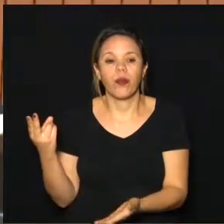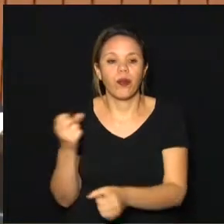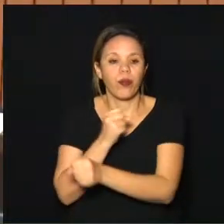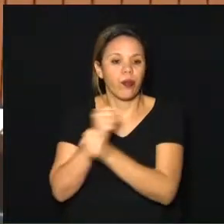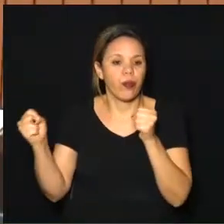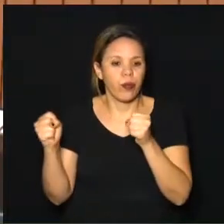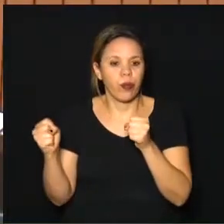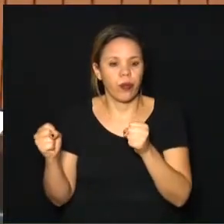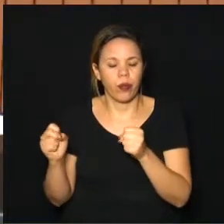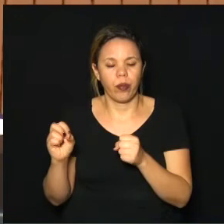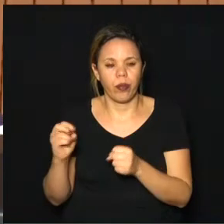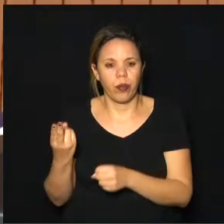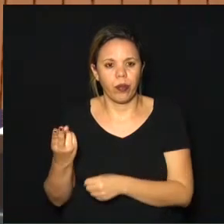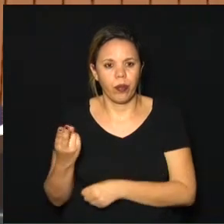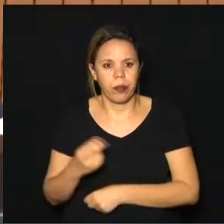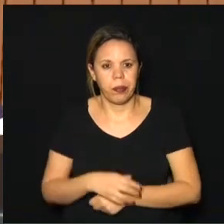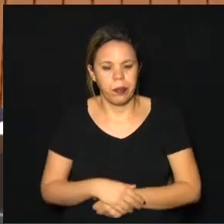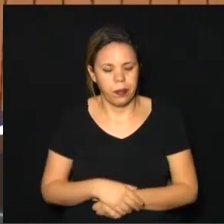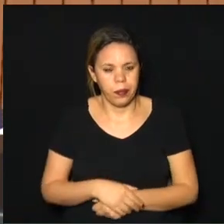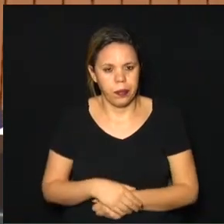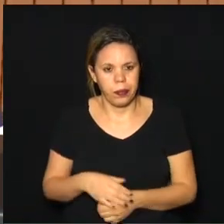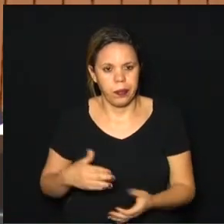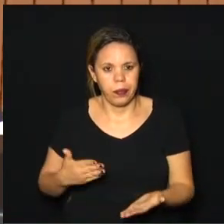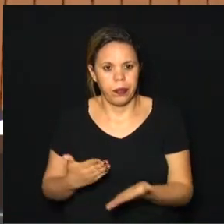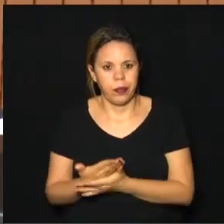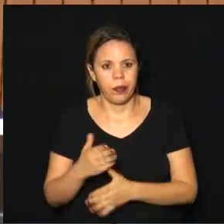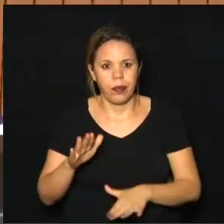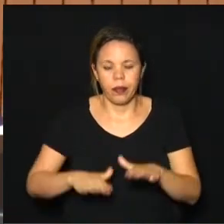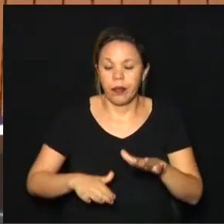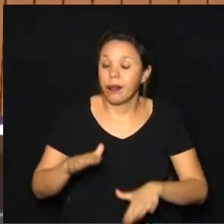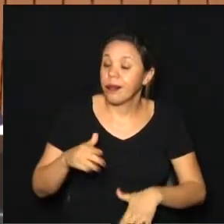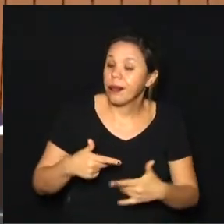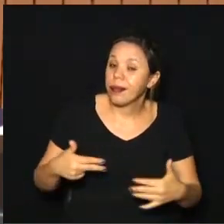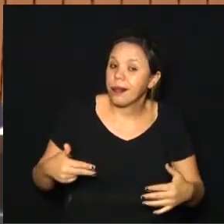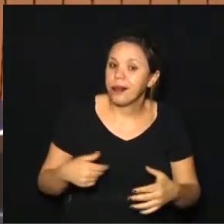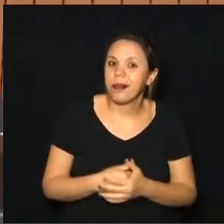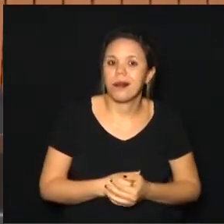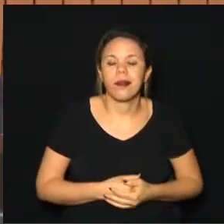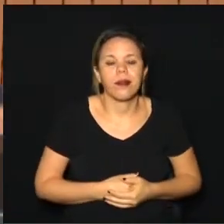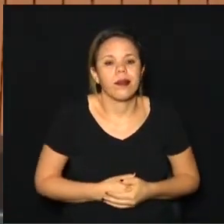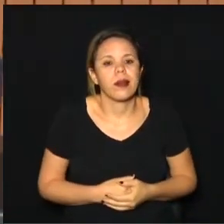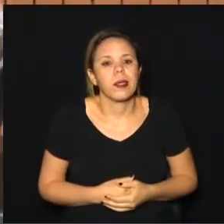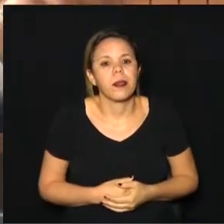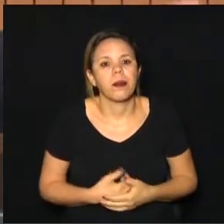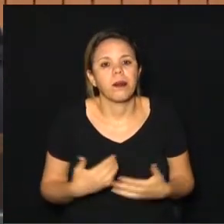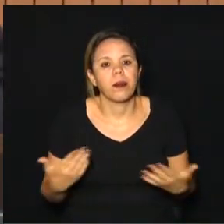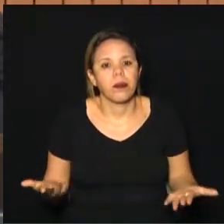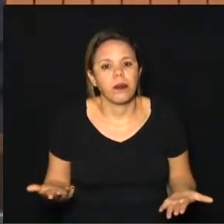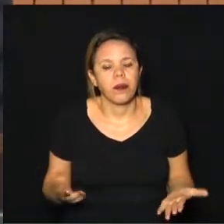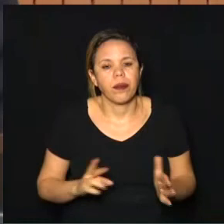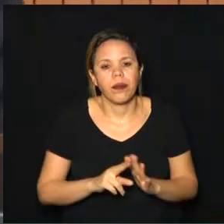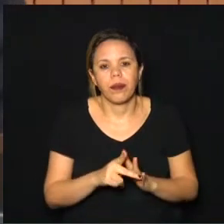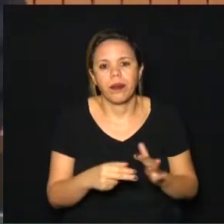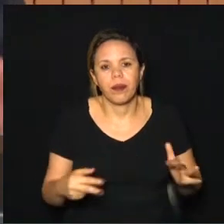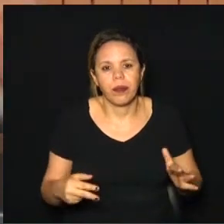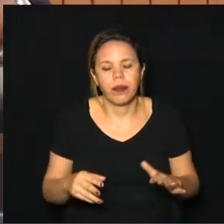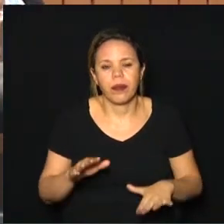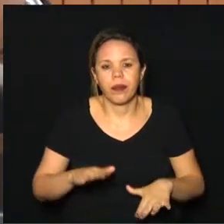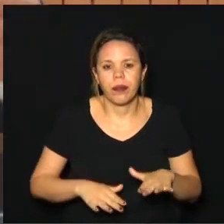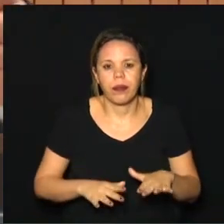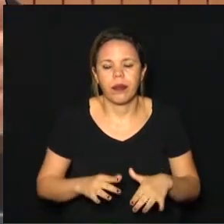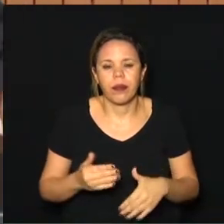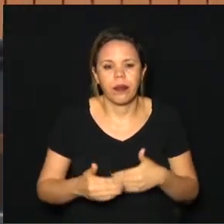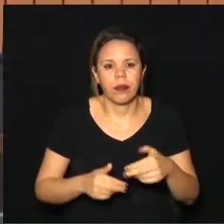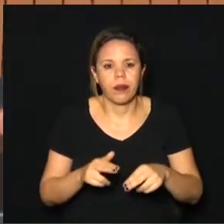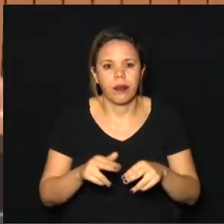desaprová-las, ou então aprová-las com ressalvas. E aí vem uma série de situações